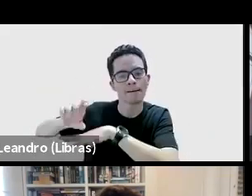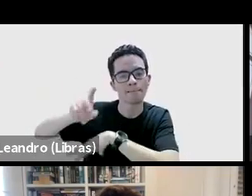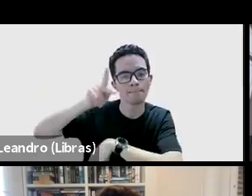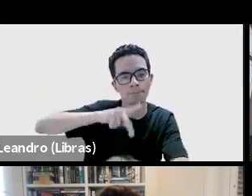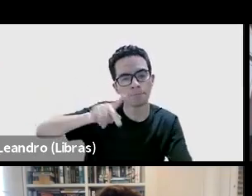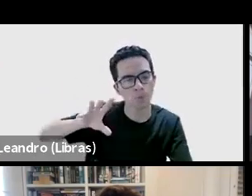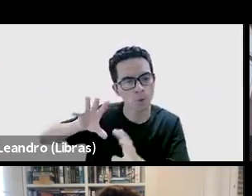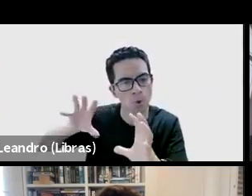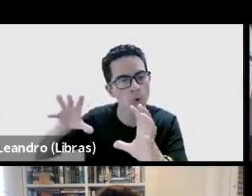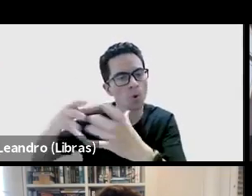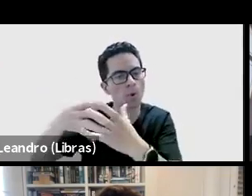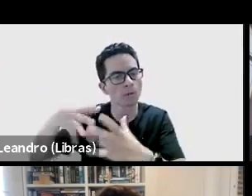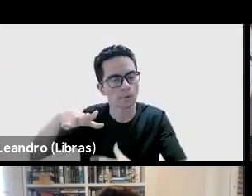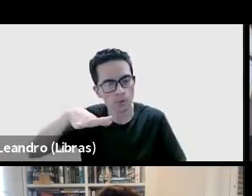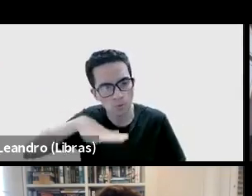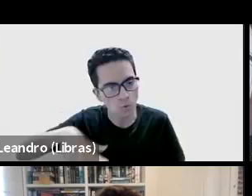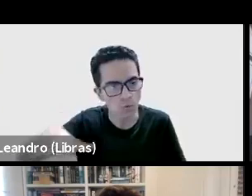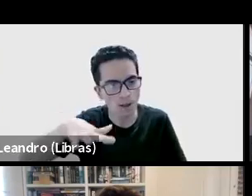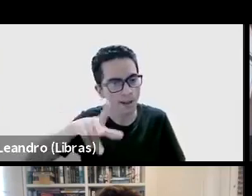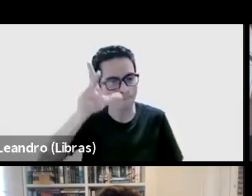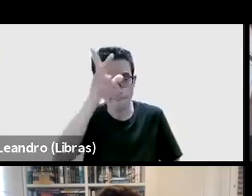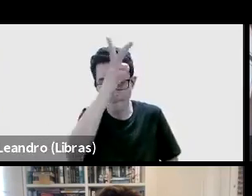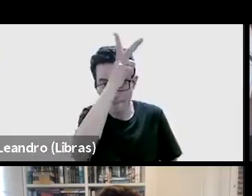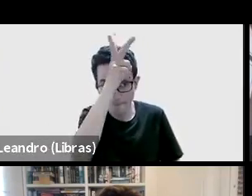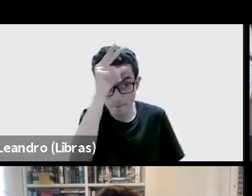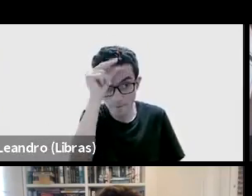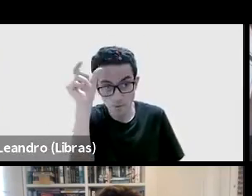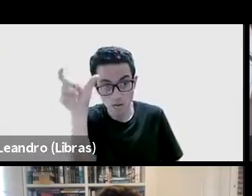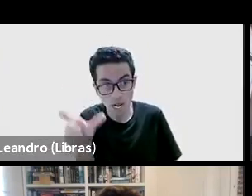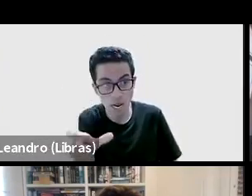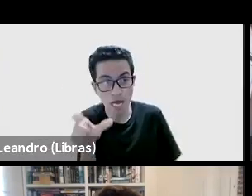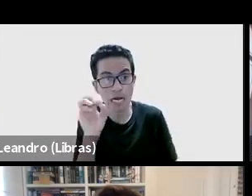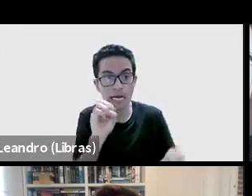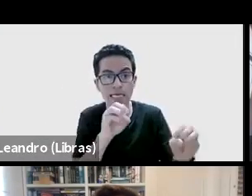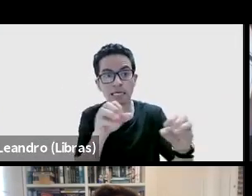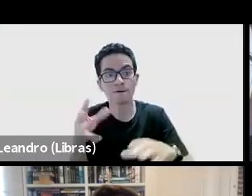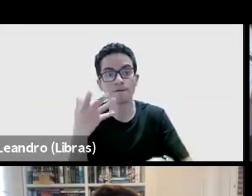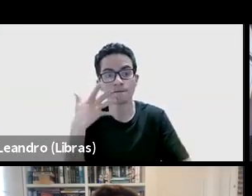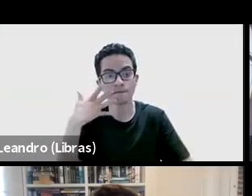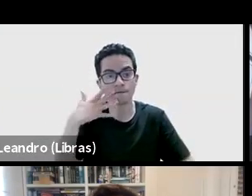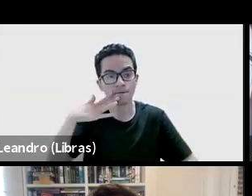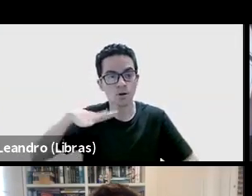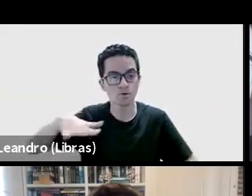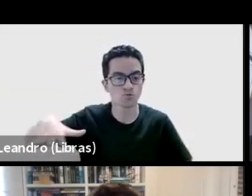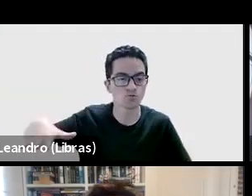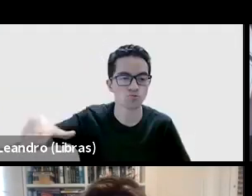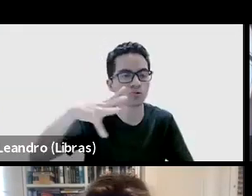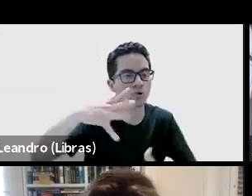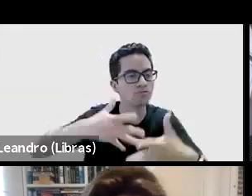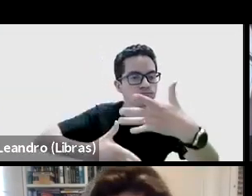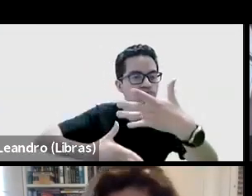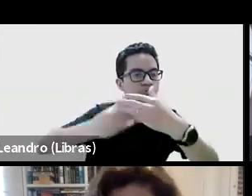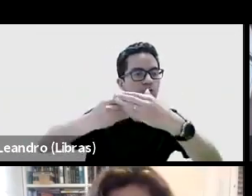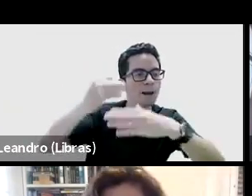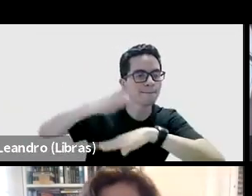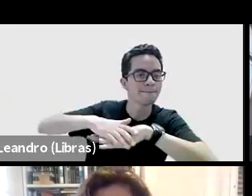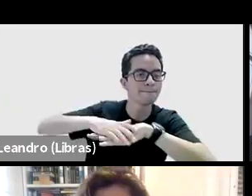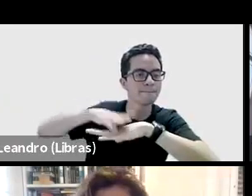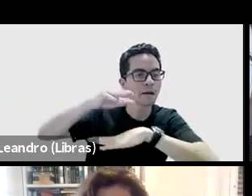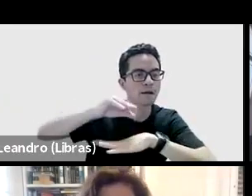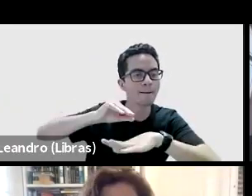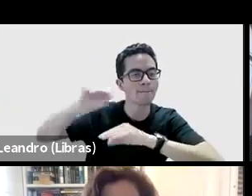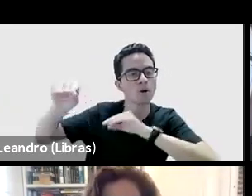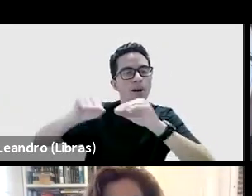professores da prefeitura, são professores de educação infantil, que é onde tem a maior concentração de alunos imigrantes